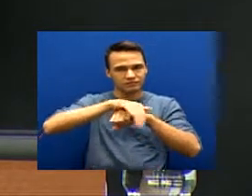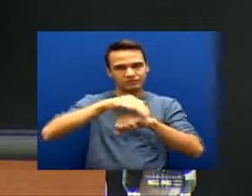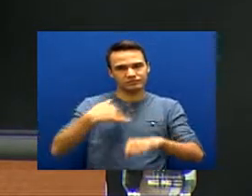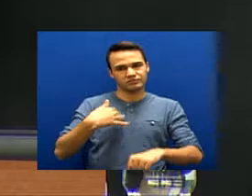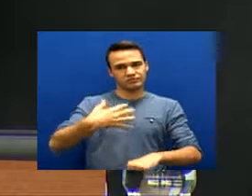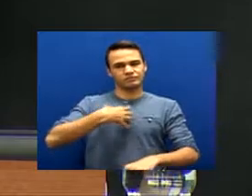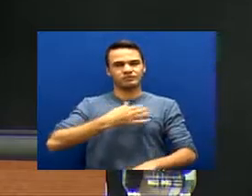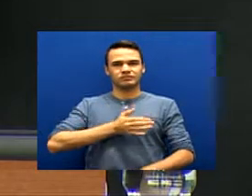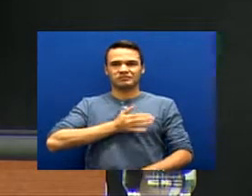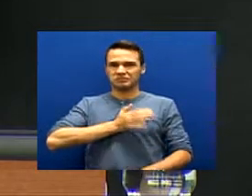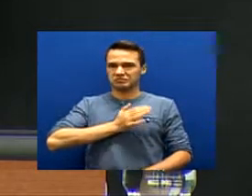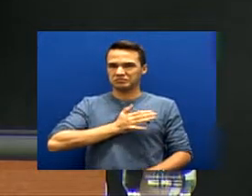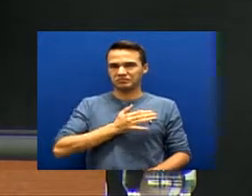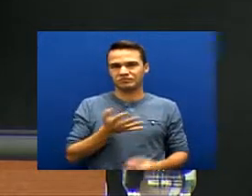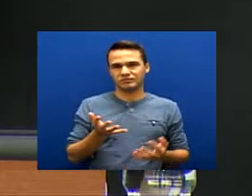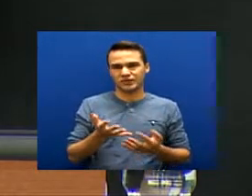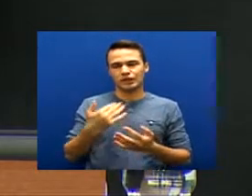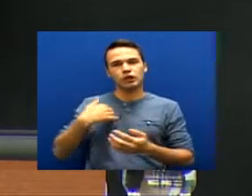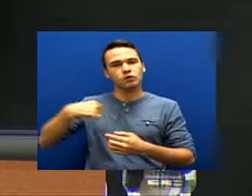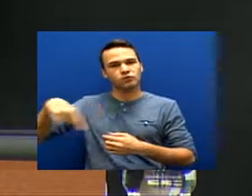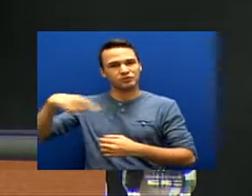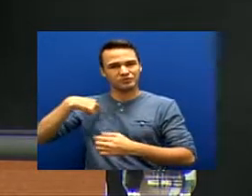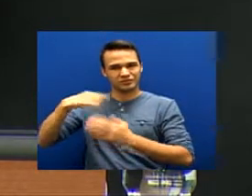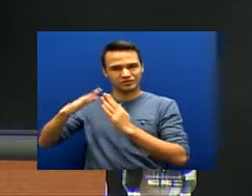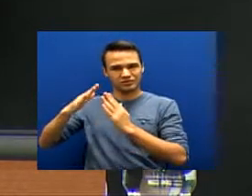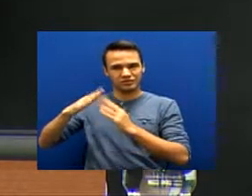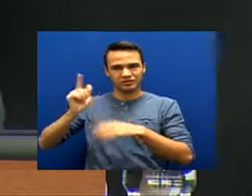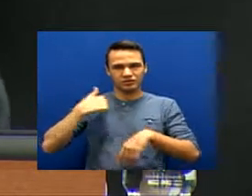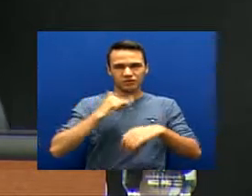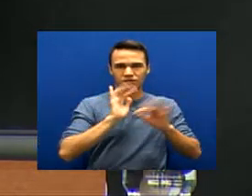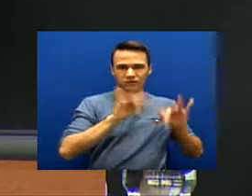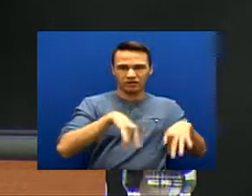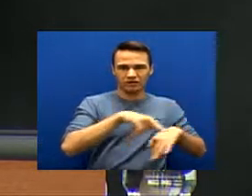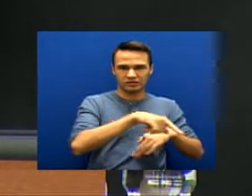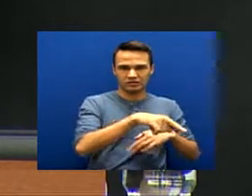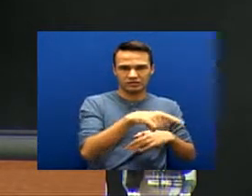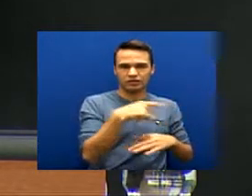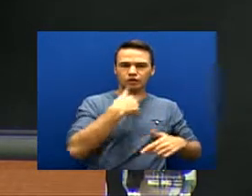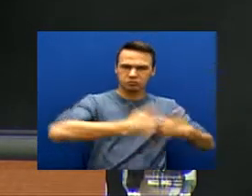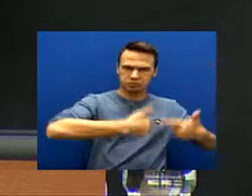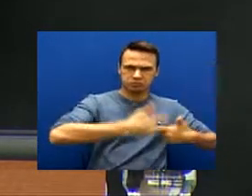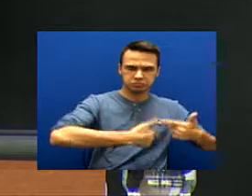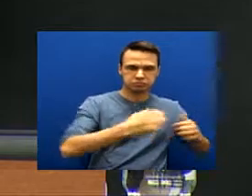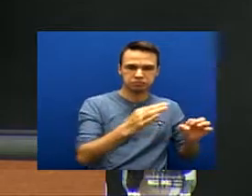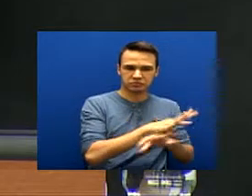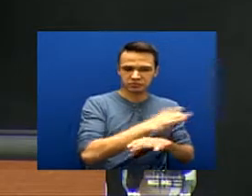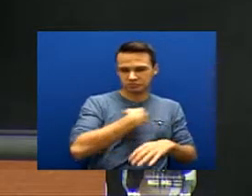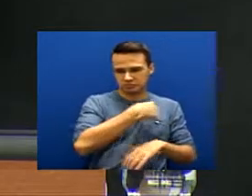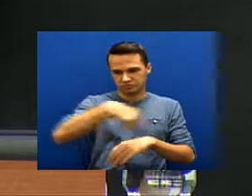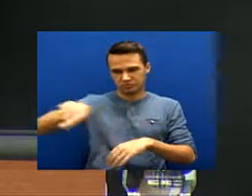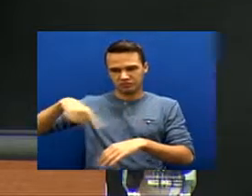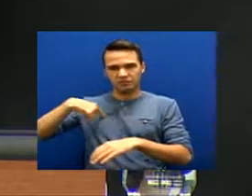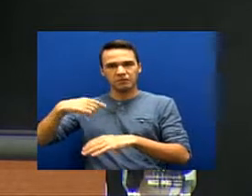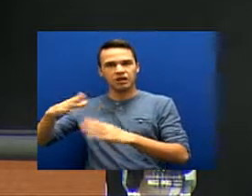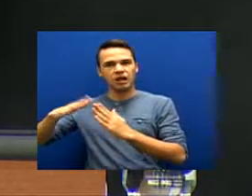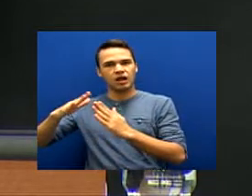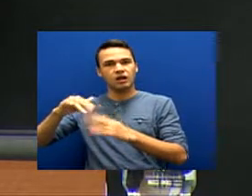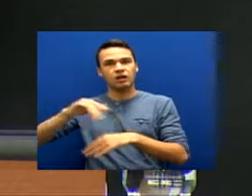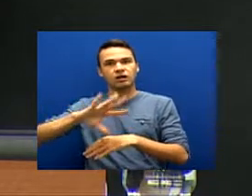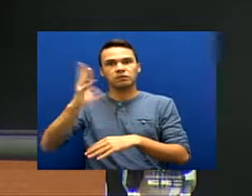da sessão solene da reforma, agora no dia 30, ou foi 31 de outubro, e